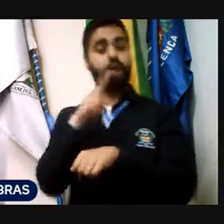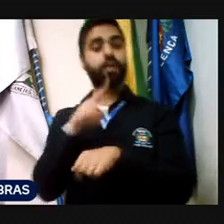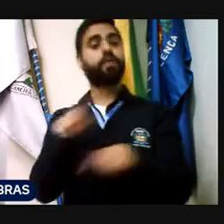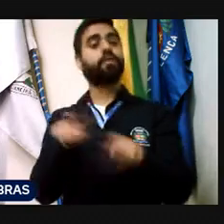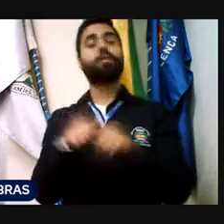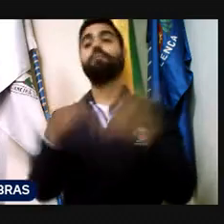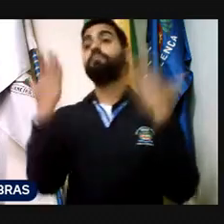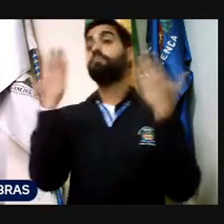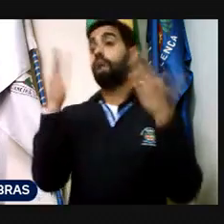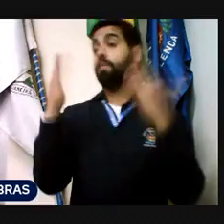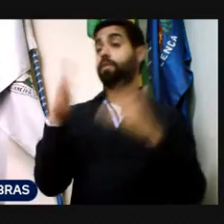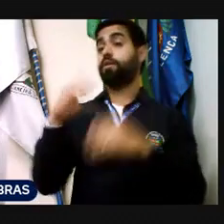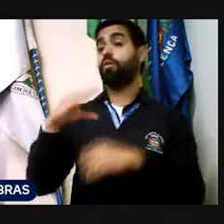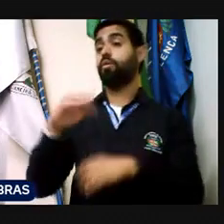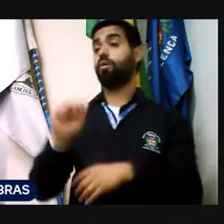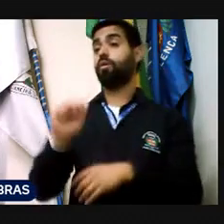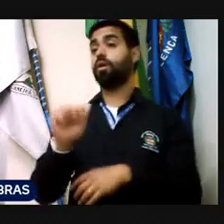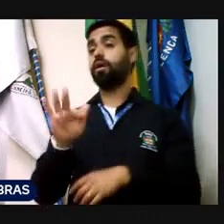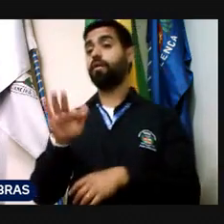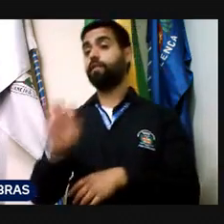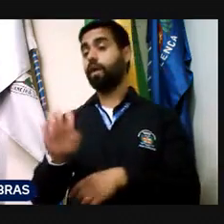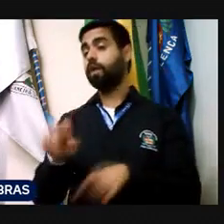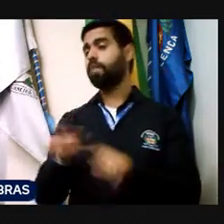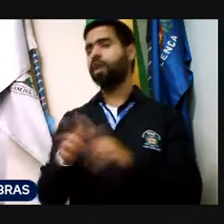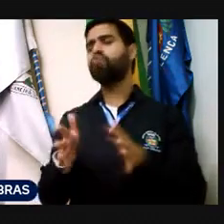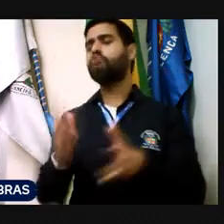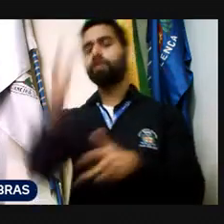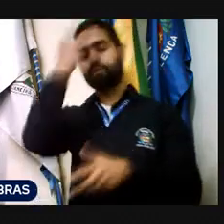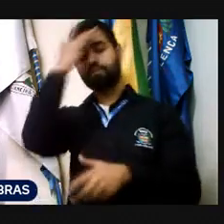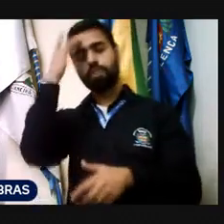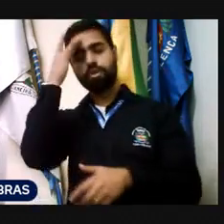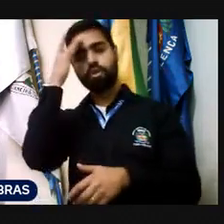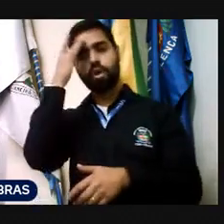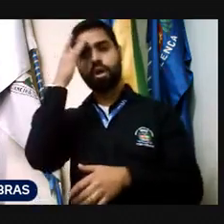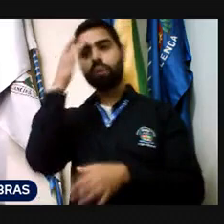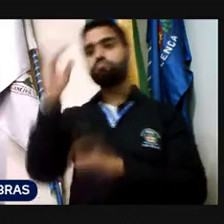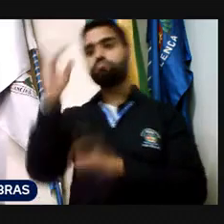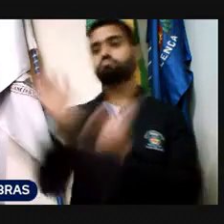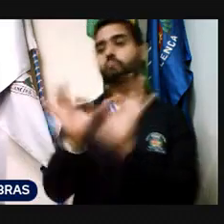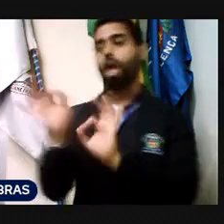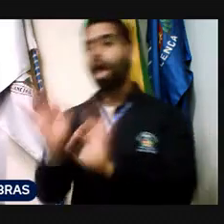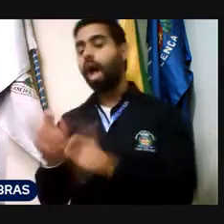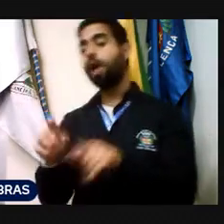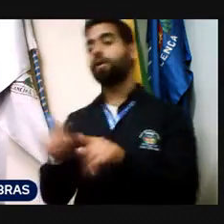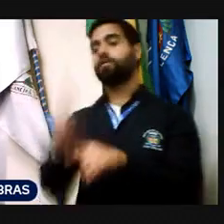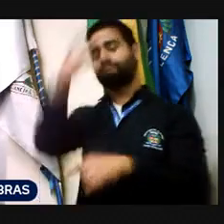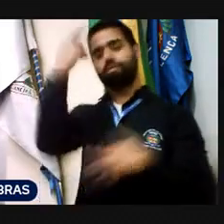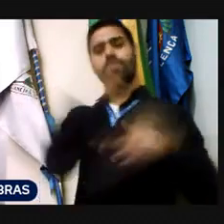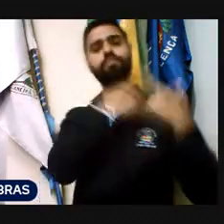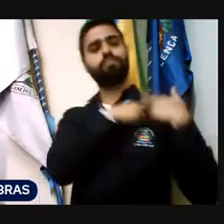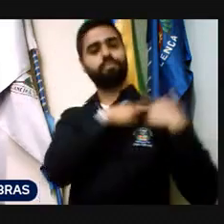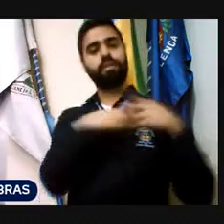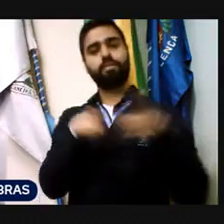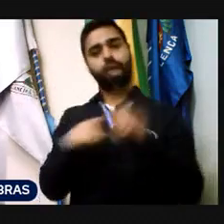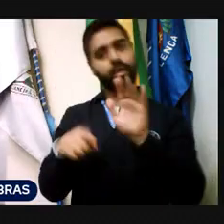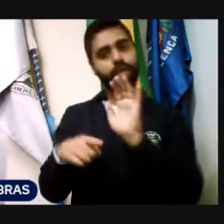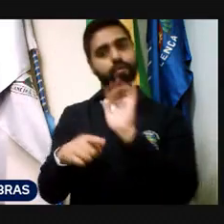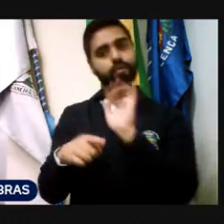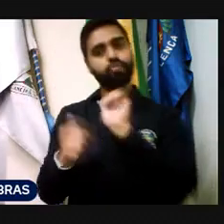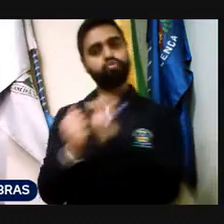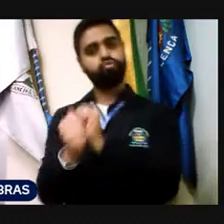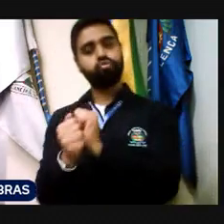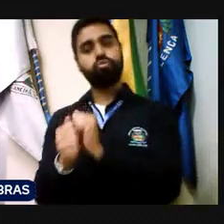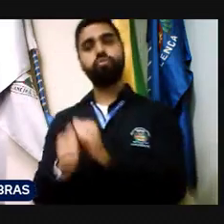parabenizando o café, eu parabenizo a todos os atletas que lá estiveram, todos os técnicos, os responsáveis que assim acompanharam os jogos,